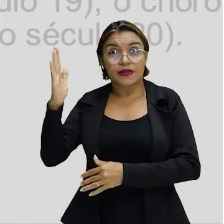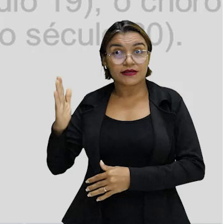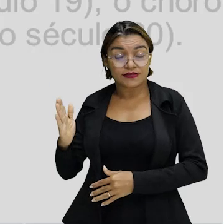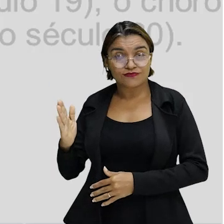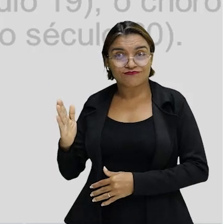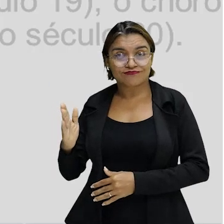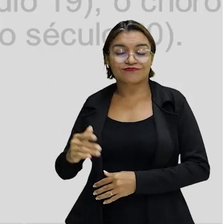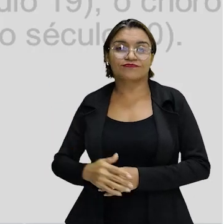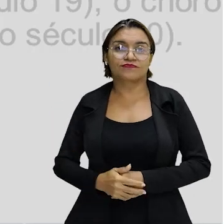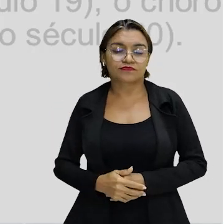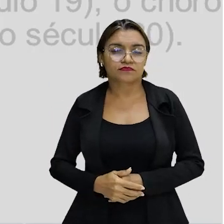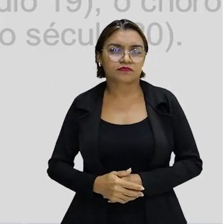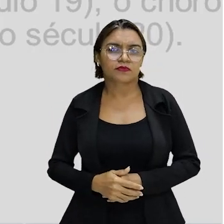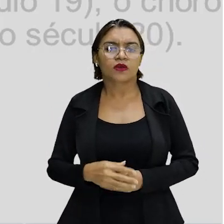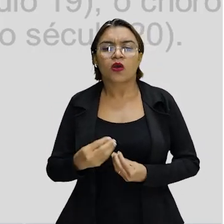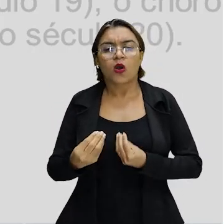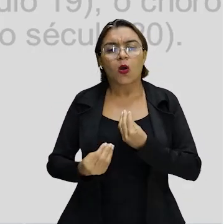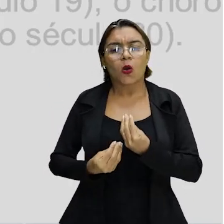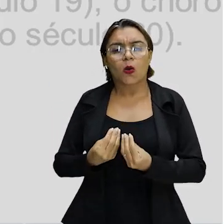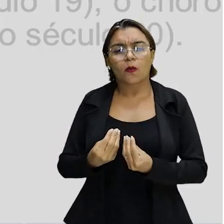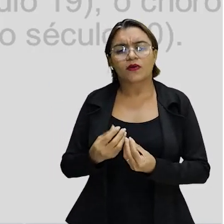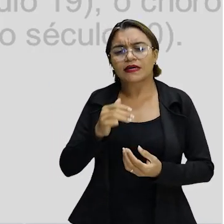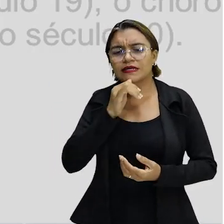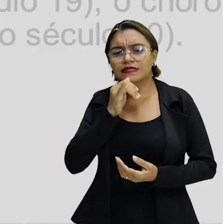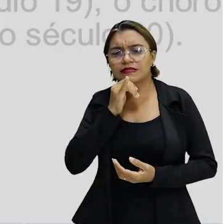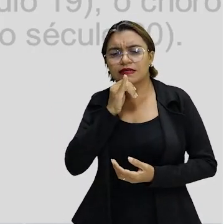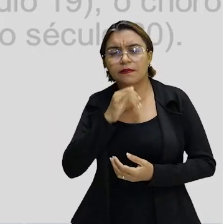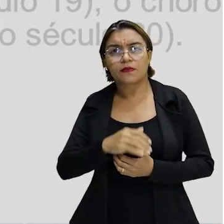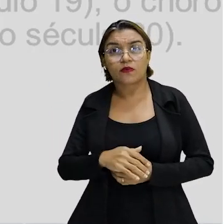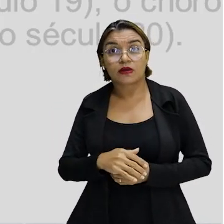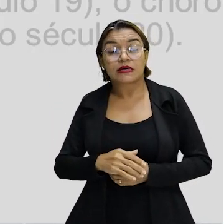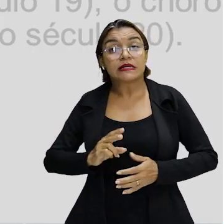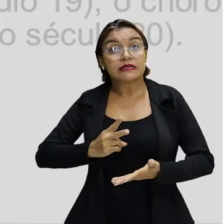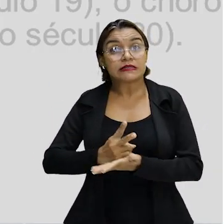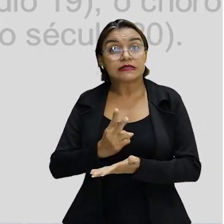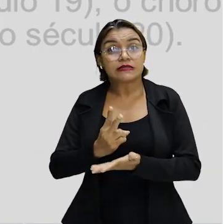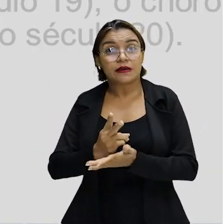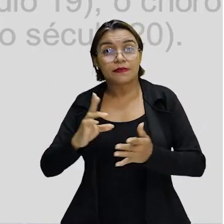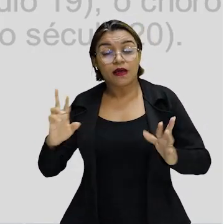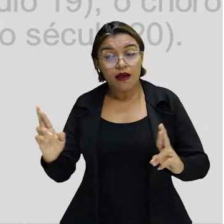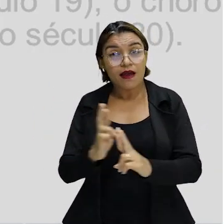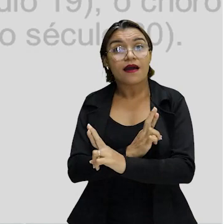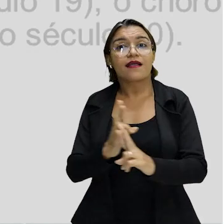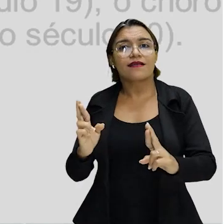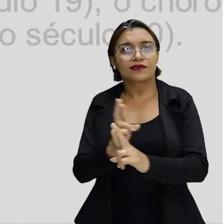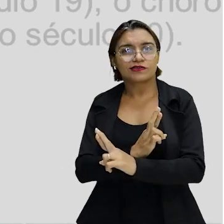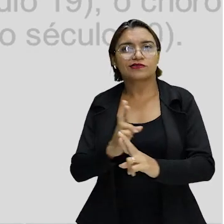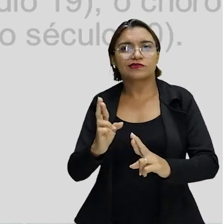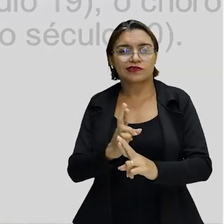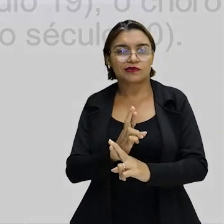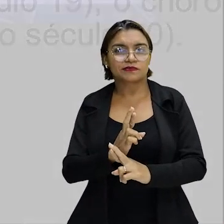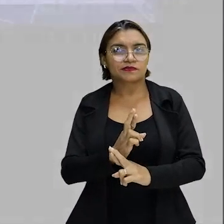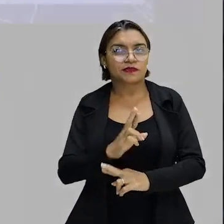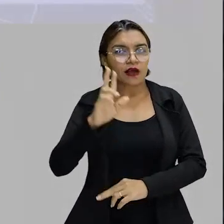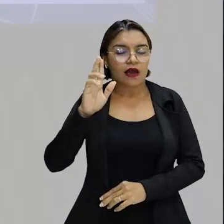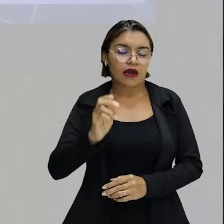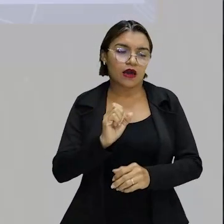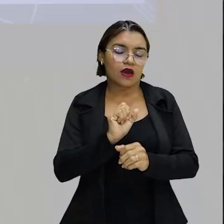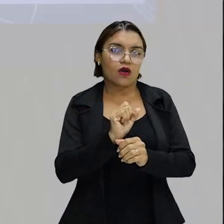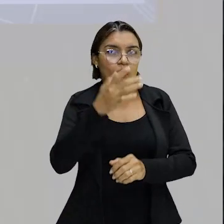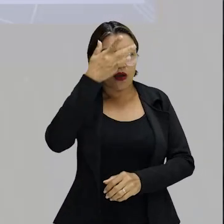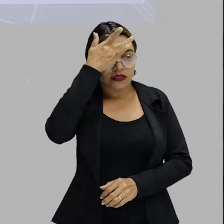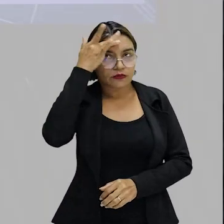para o Brasil. Então, não dá para dissociar, não dá para não fazer essa relação entre a vinda dos escravos